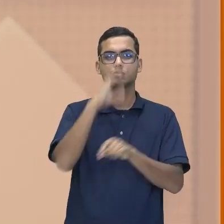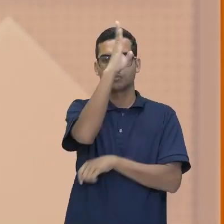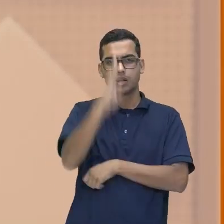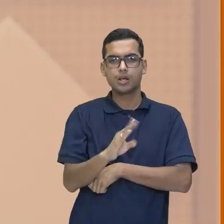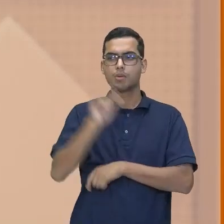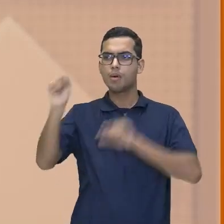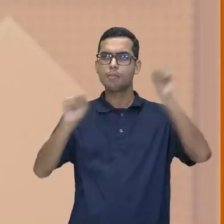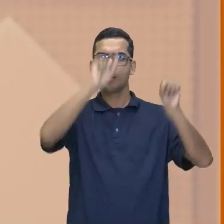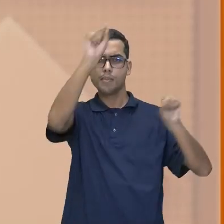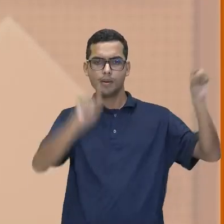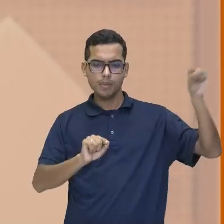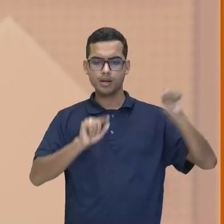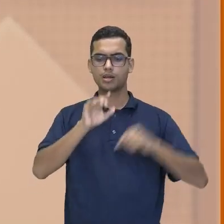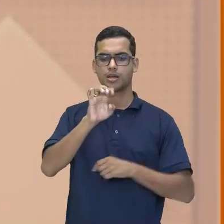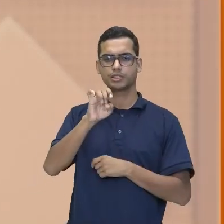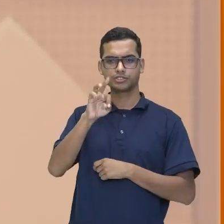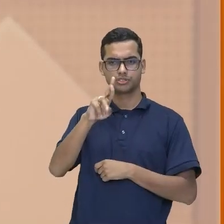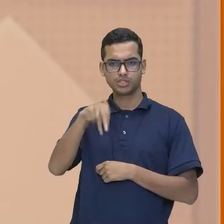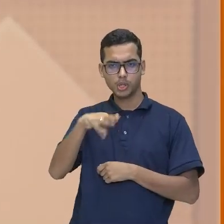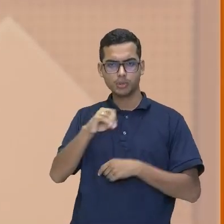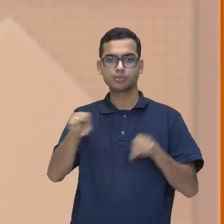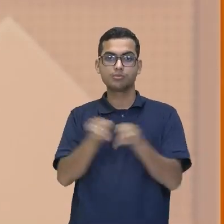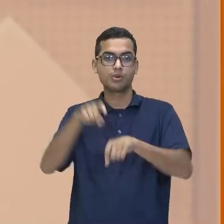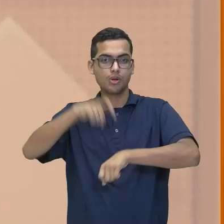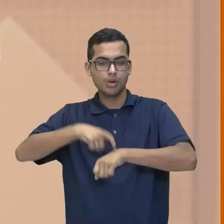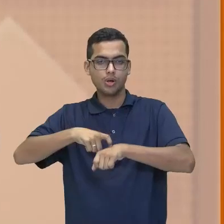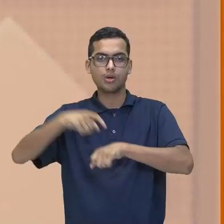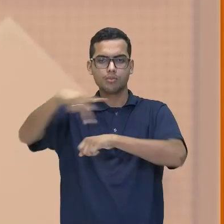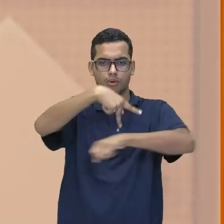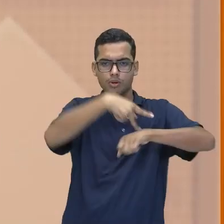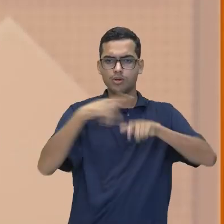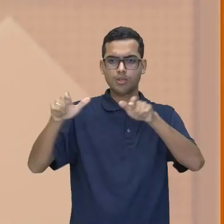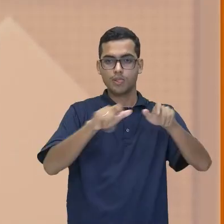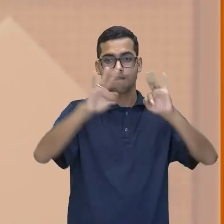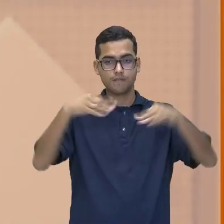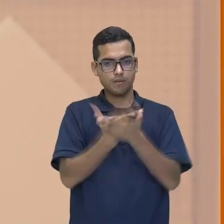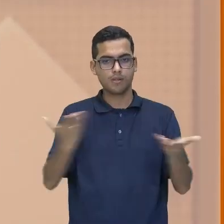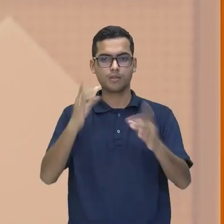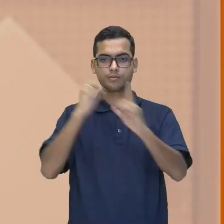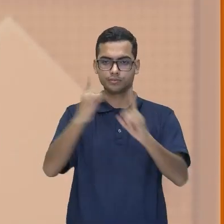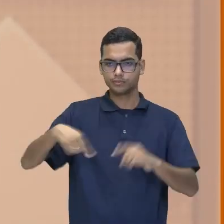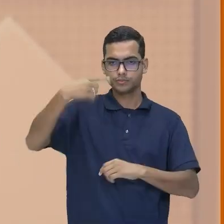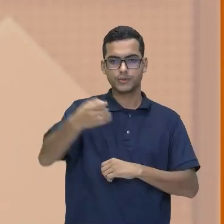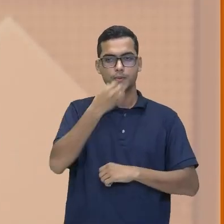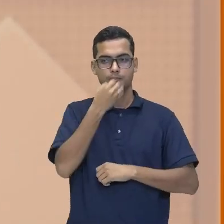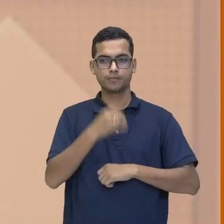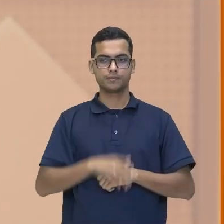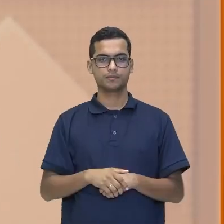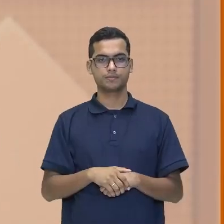brasileiro e sobre os fusos horários. Então, ficamos por aqui. Até a próxima!